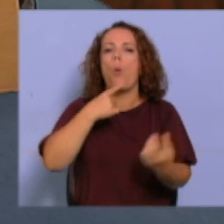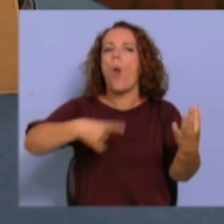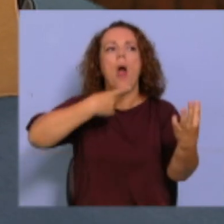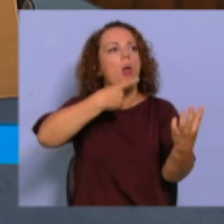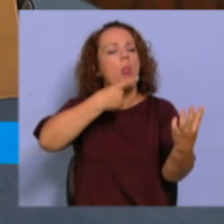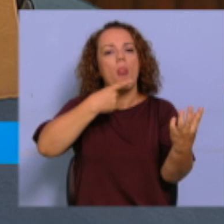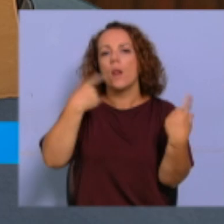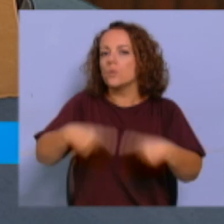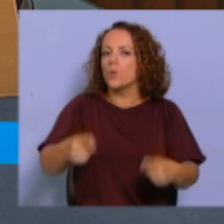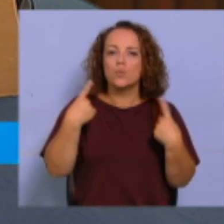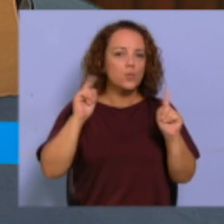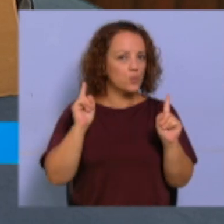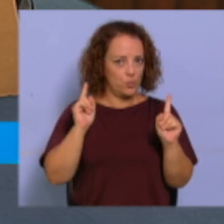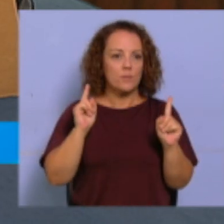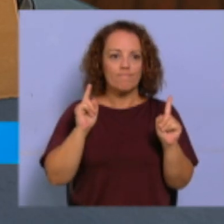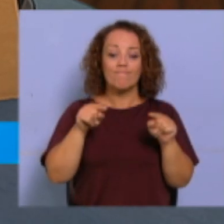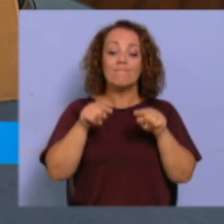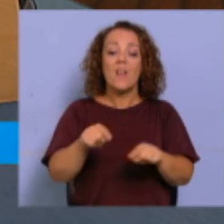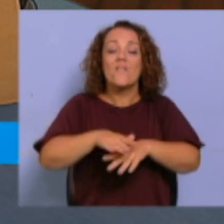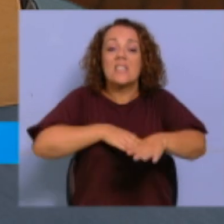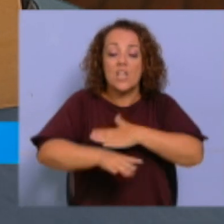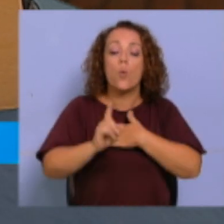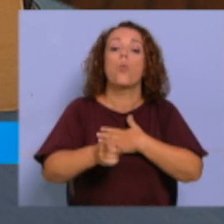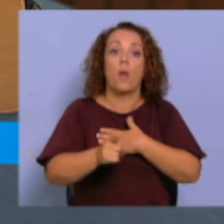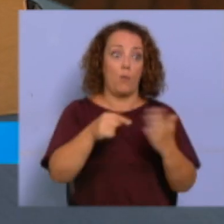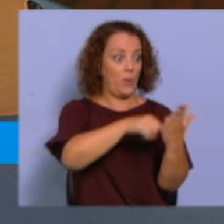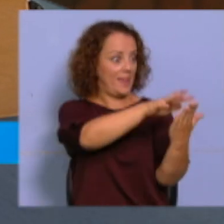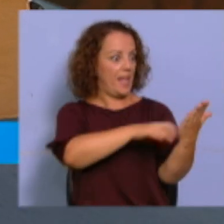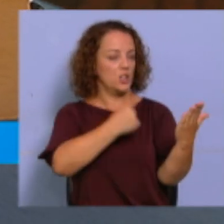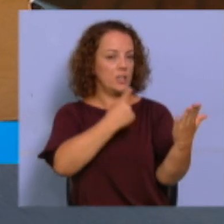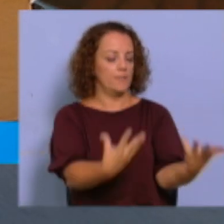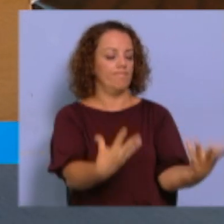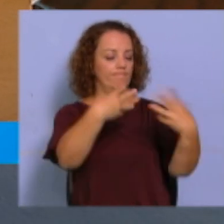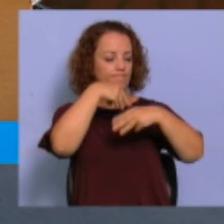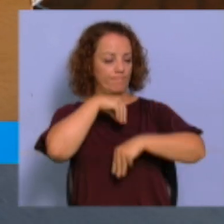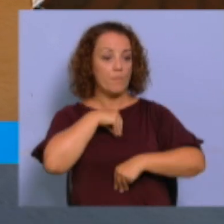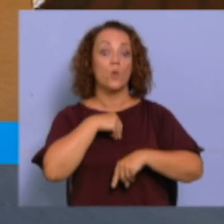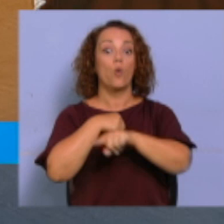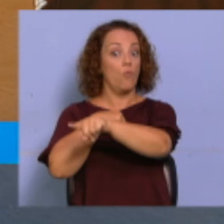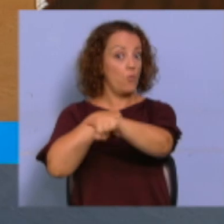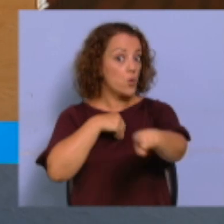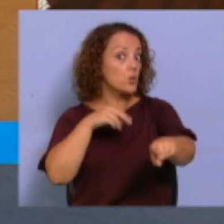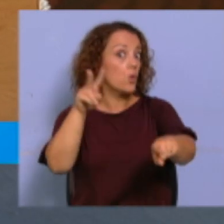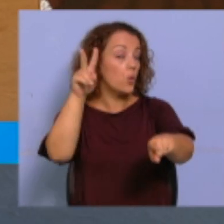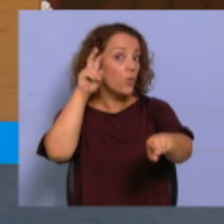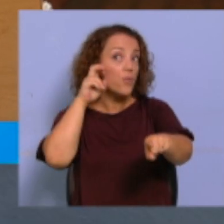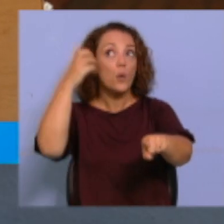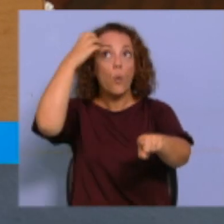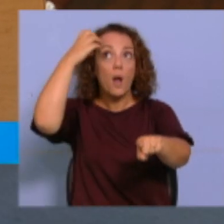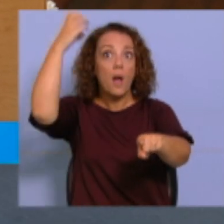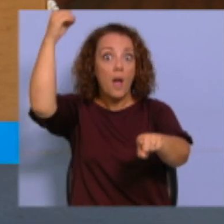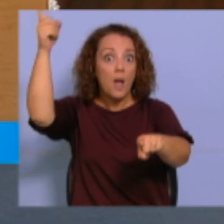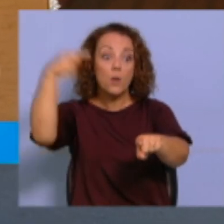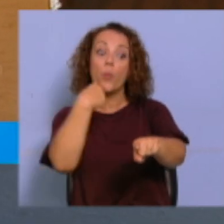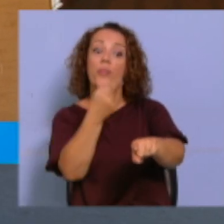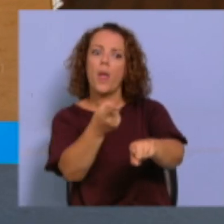trata-se evidentemente de converter-se, como aliás o texto diz. Vós ouvistes a proclamação do reino e não vos